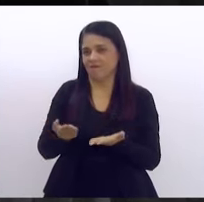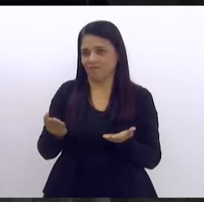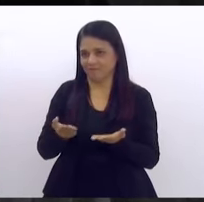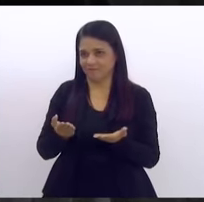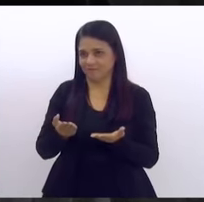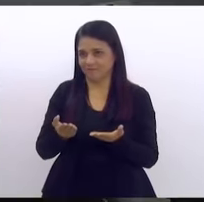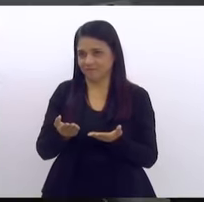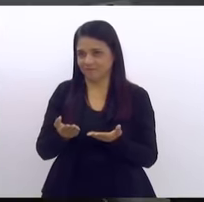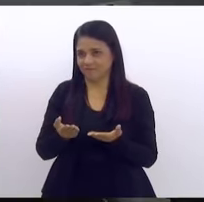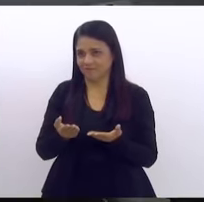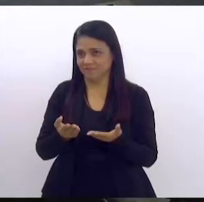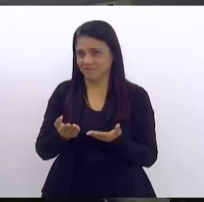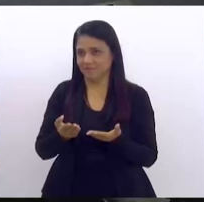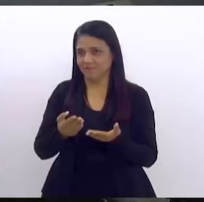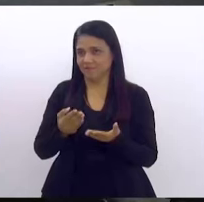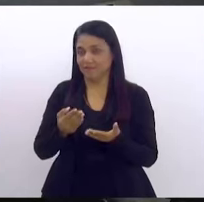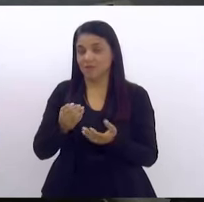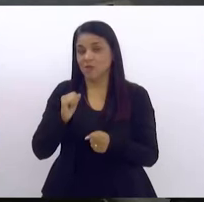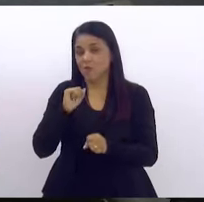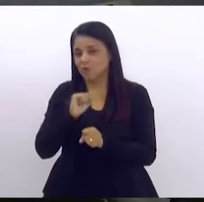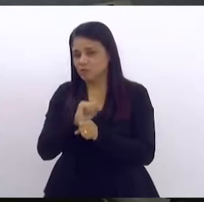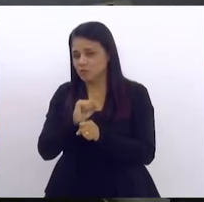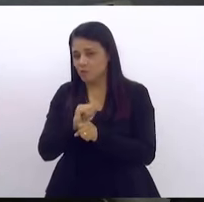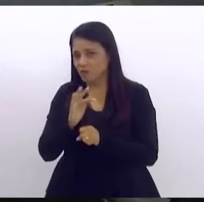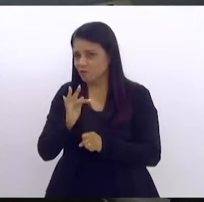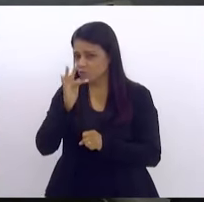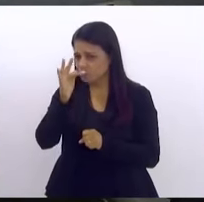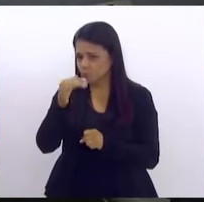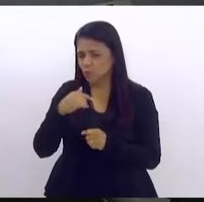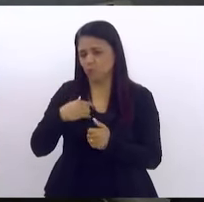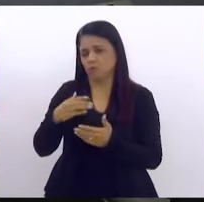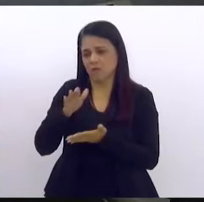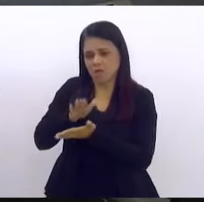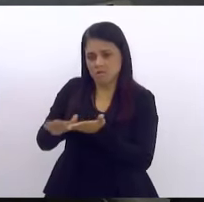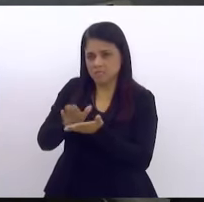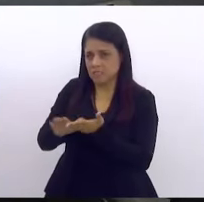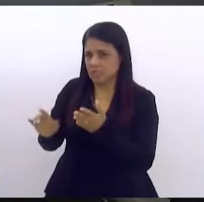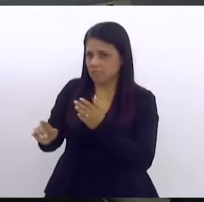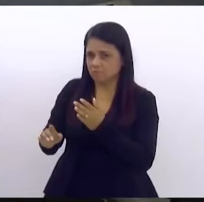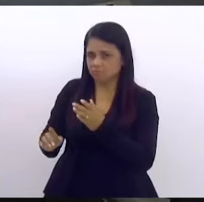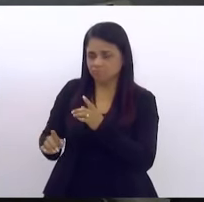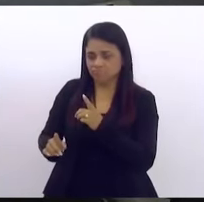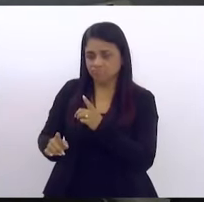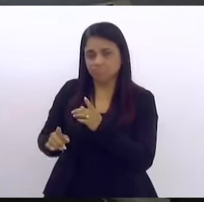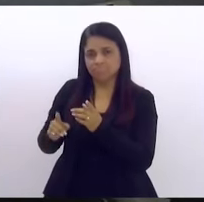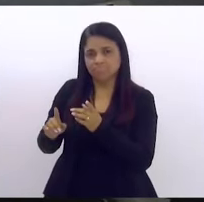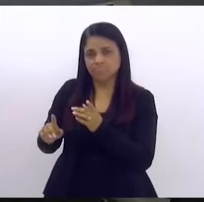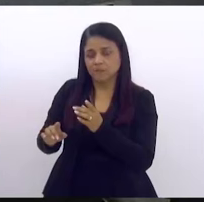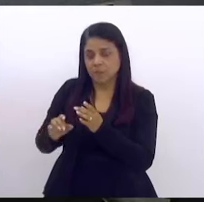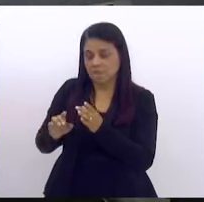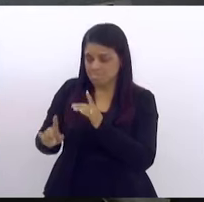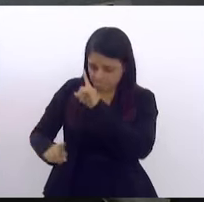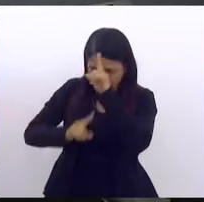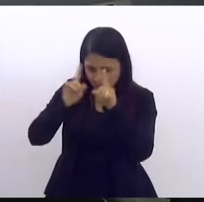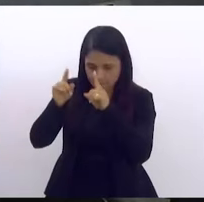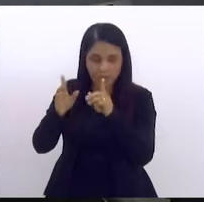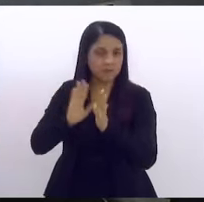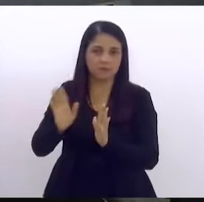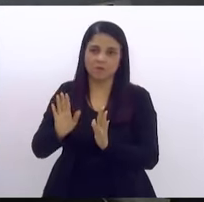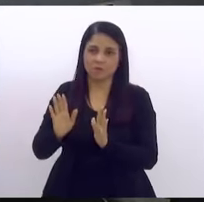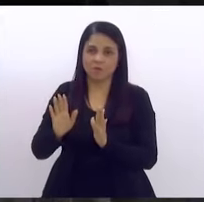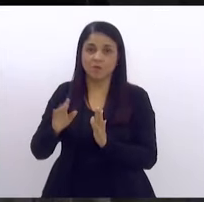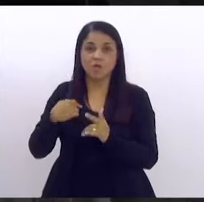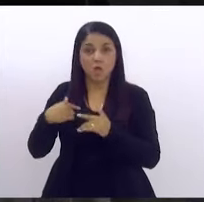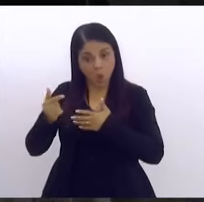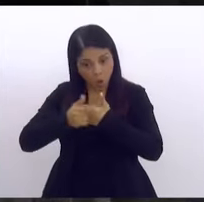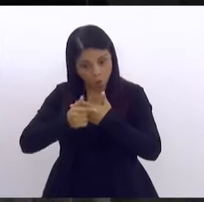E eu espero que nunca mais a gente crie receita fictícia nesse parlamento, que a gente faça o exercício de cortar, porque esse é o nosso